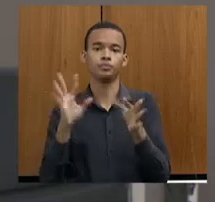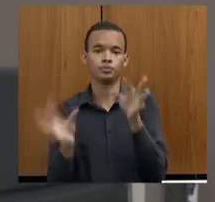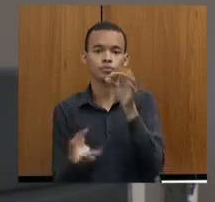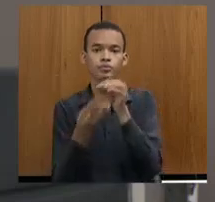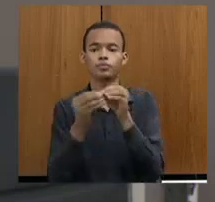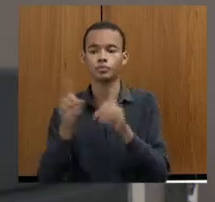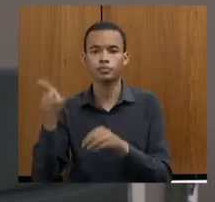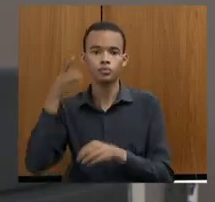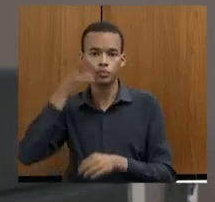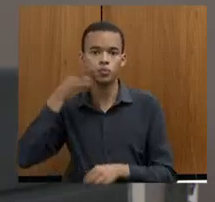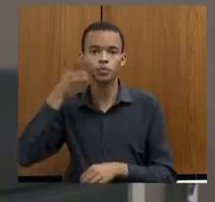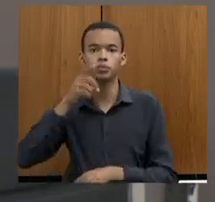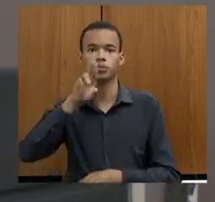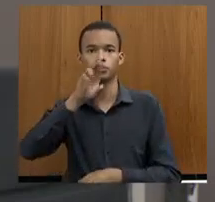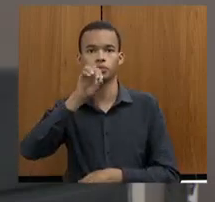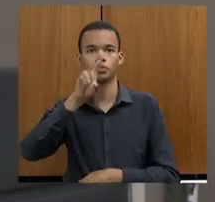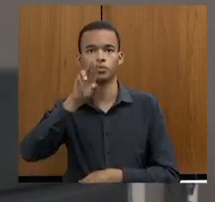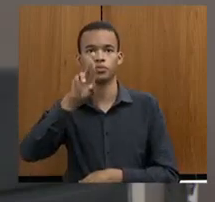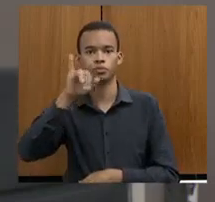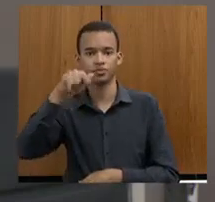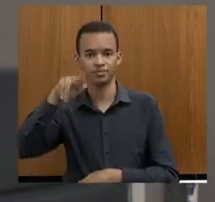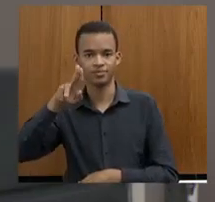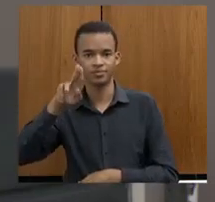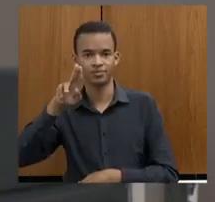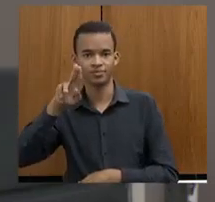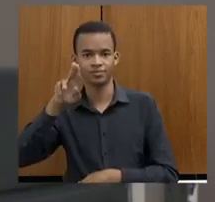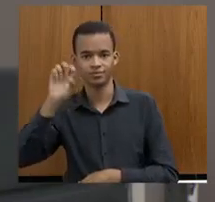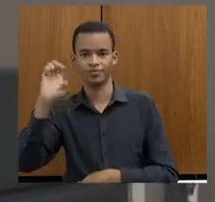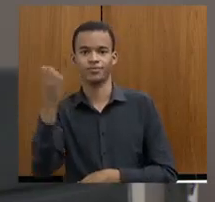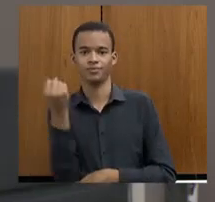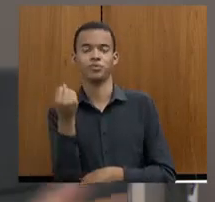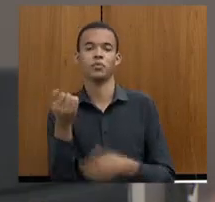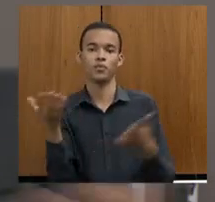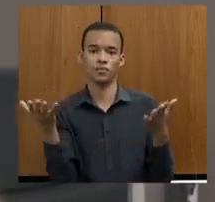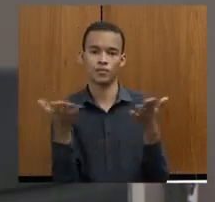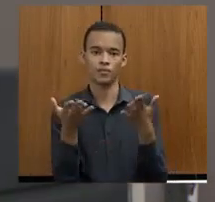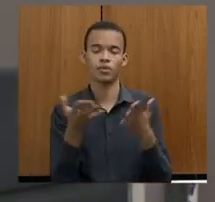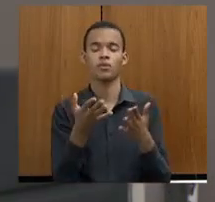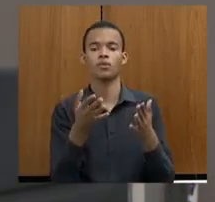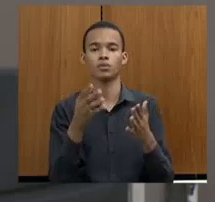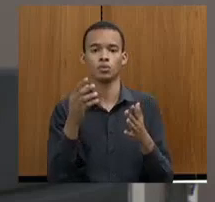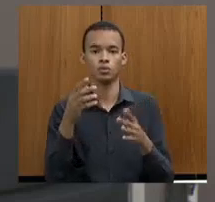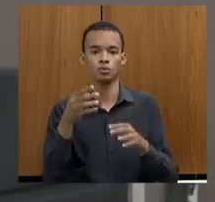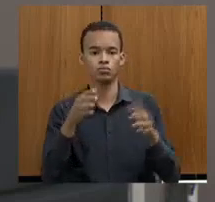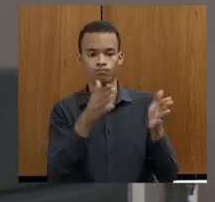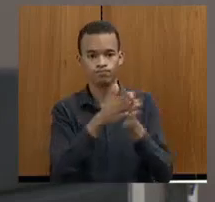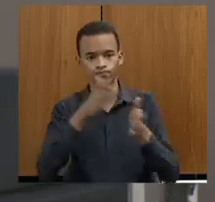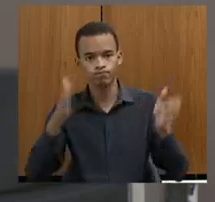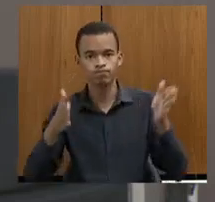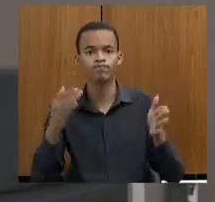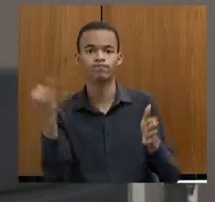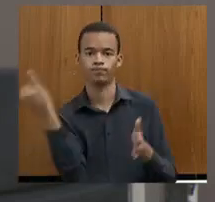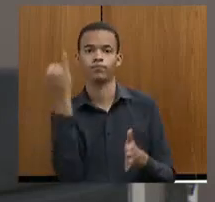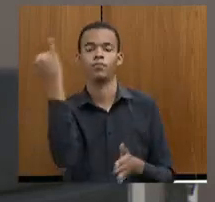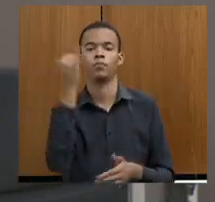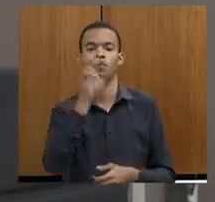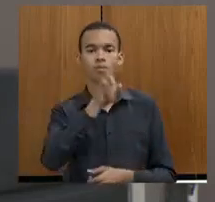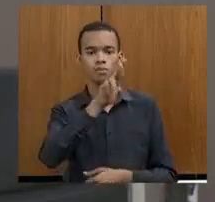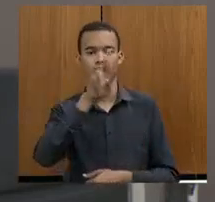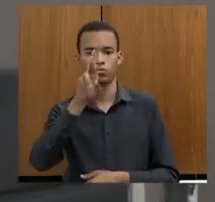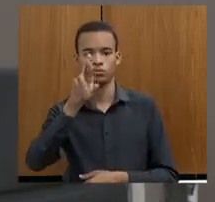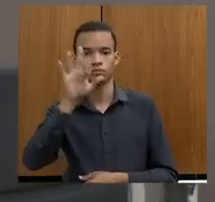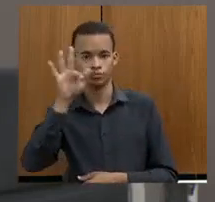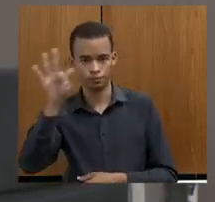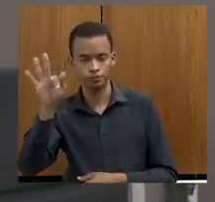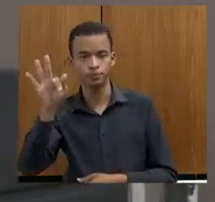sargento Rodrigues é a questão do regime de urgência do rrf é como eu disse mais cedo aqui está explícito na decisão do ministro Castro